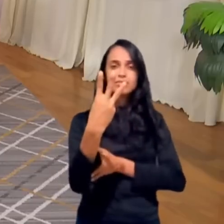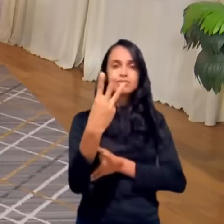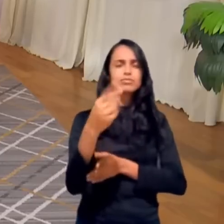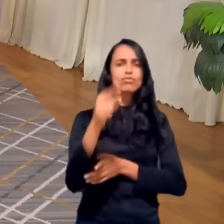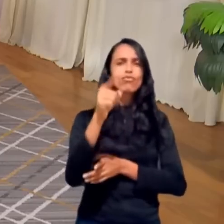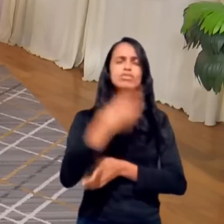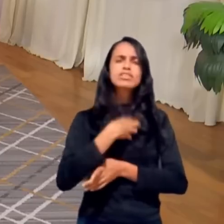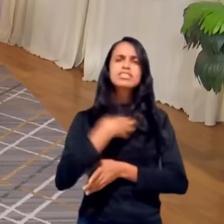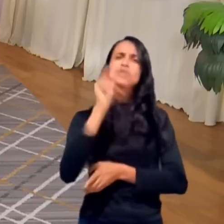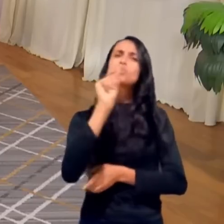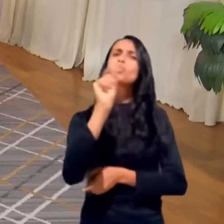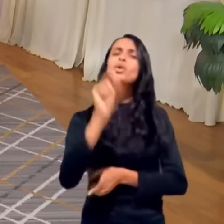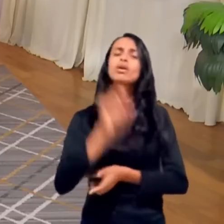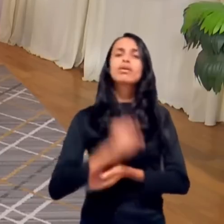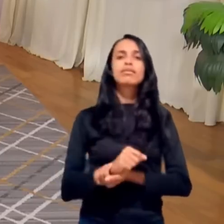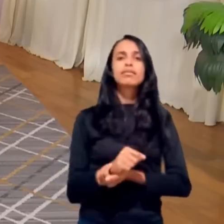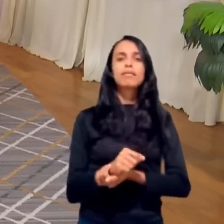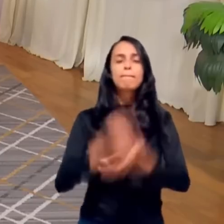sente?